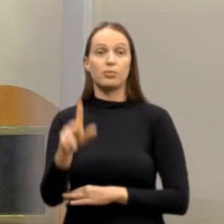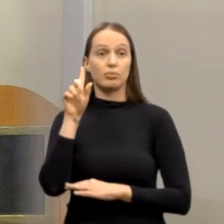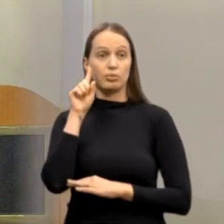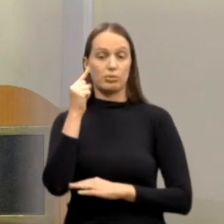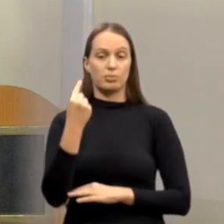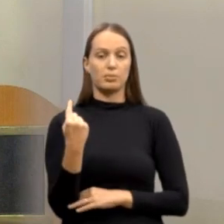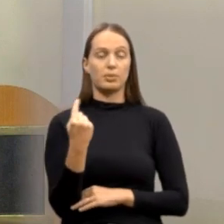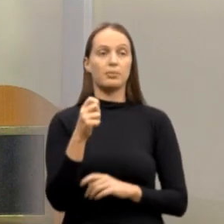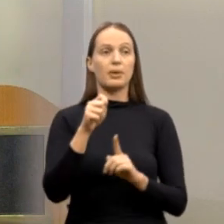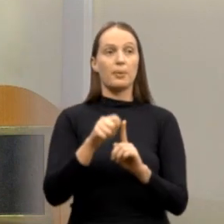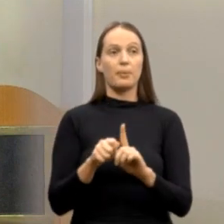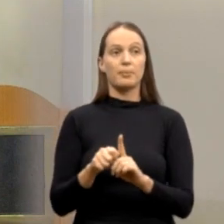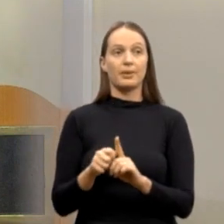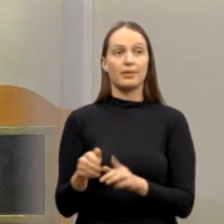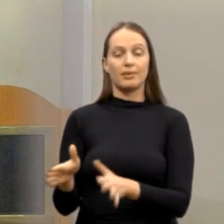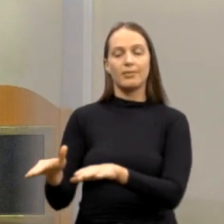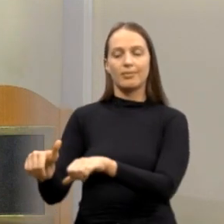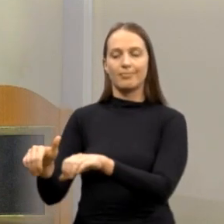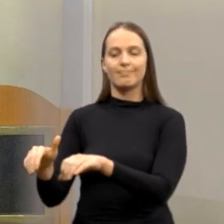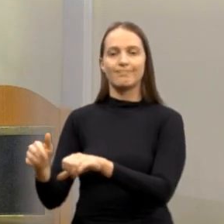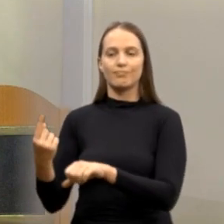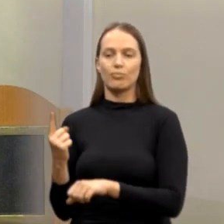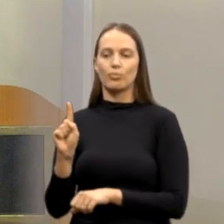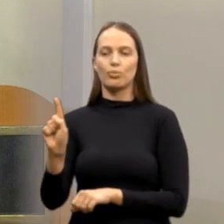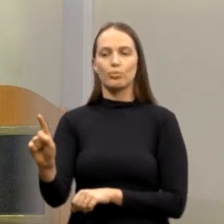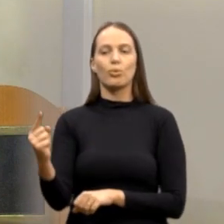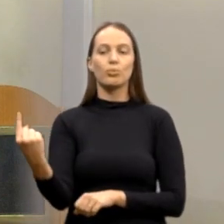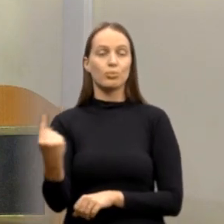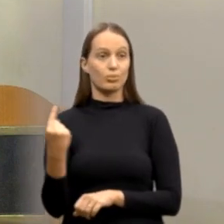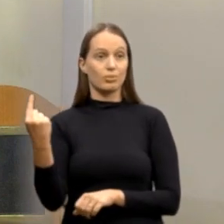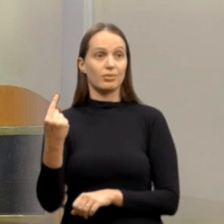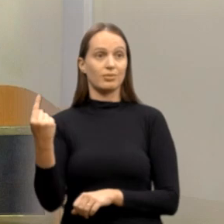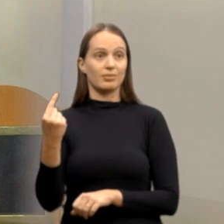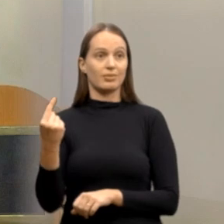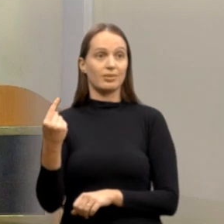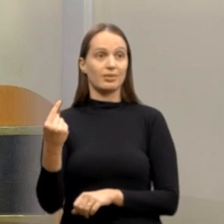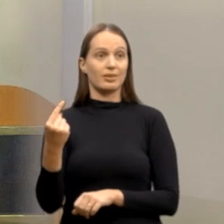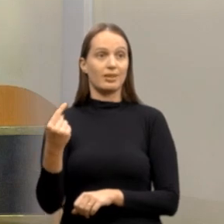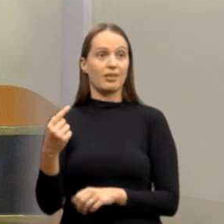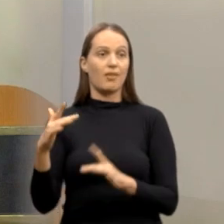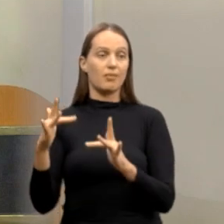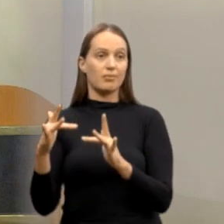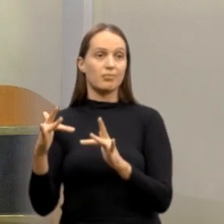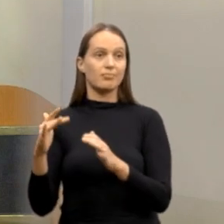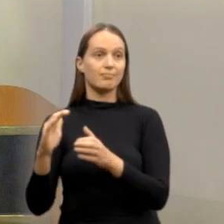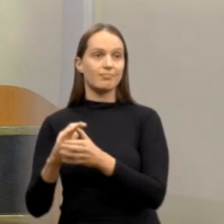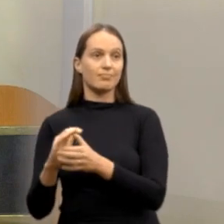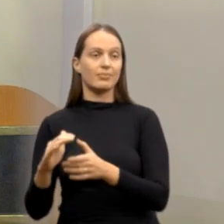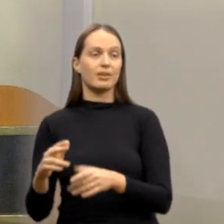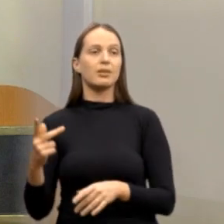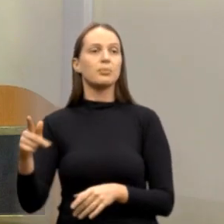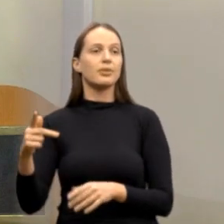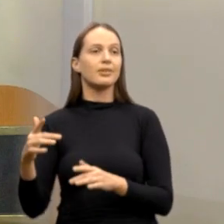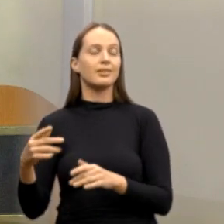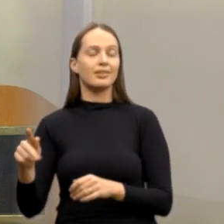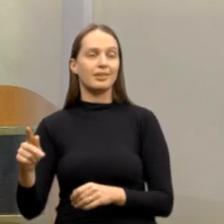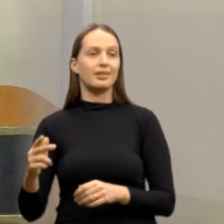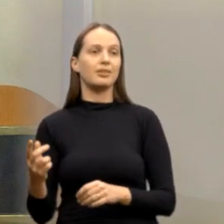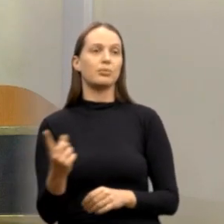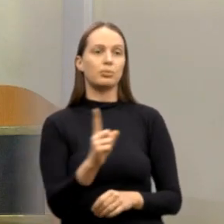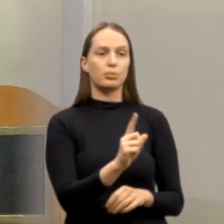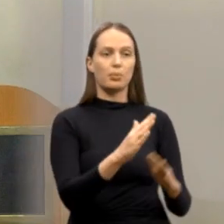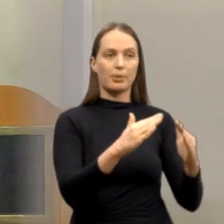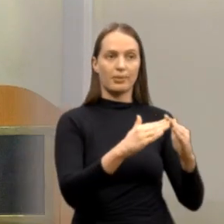de Setembro voltou sozinho pois sua companheira queria ir para casa chegando na casa noturna Os seguranças do bar